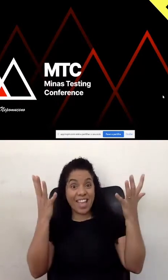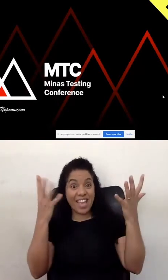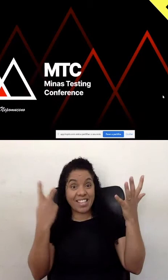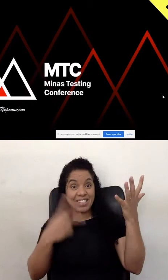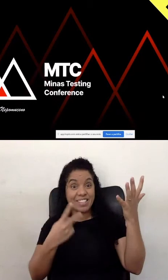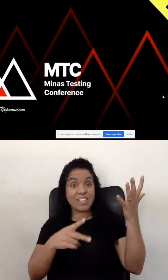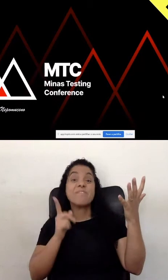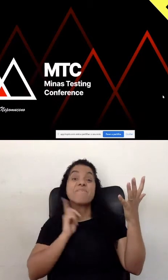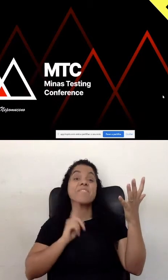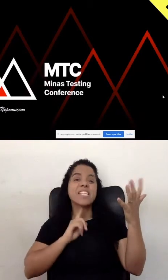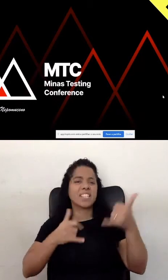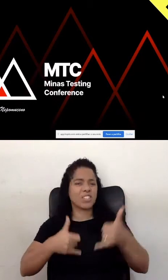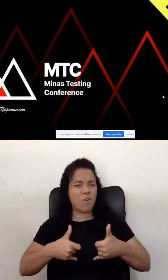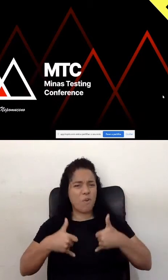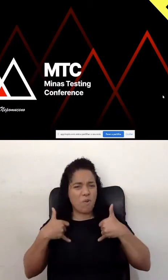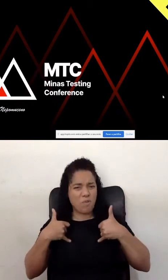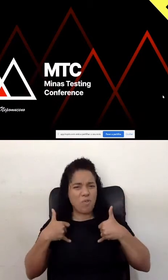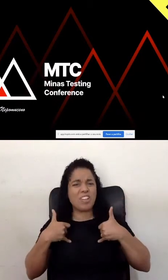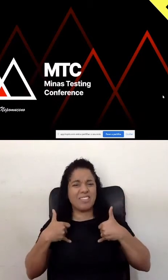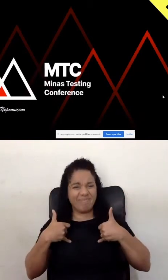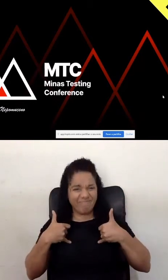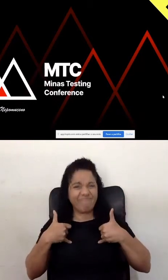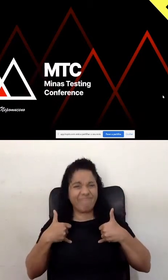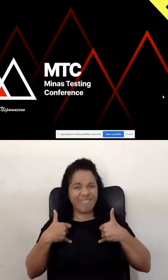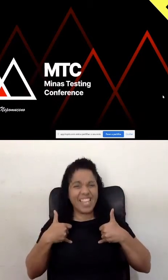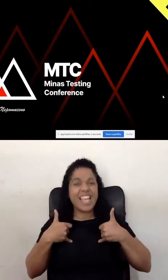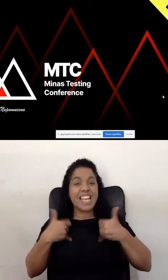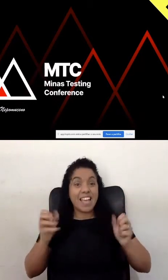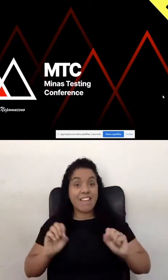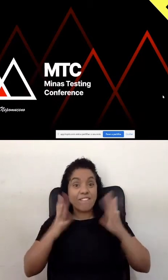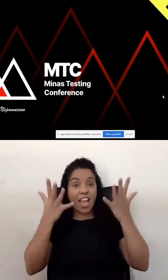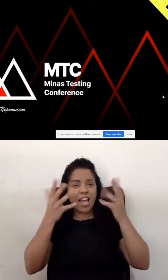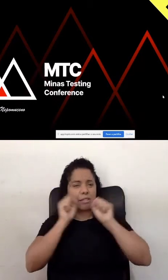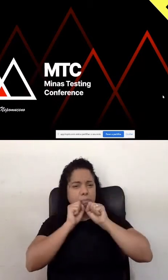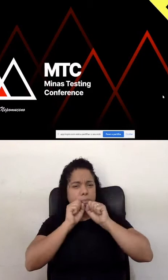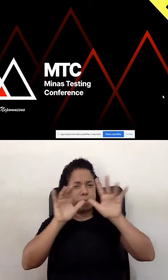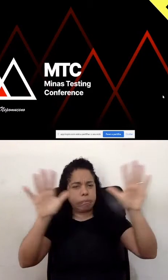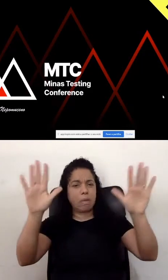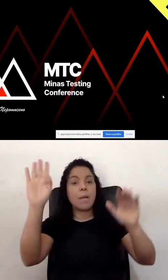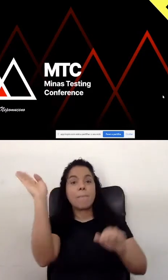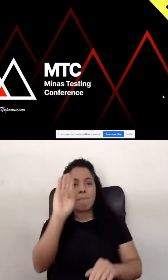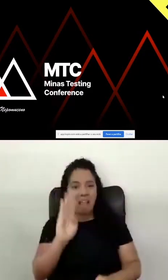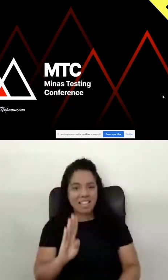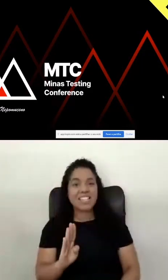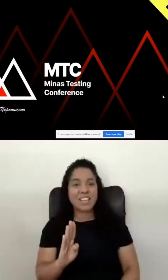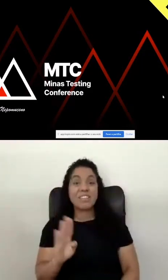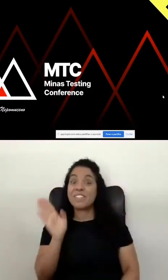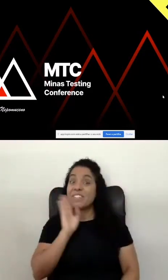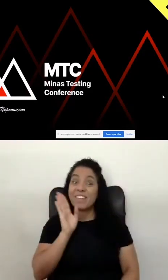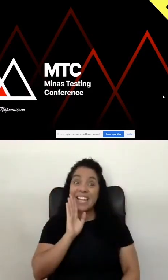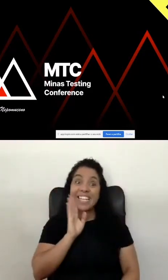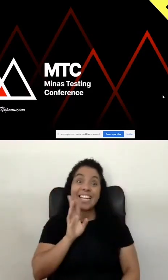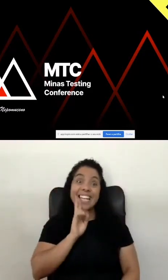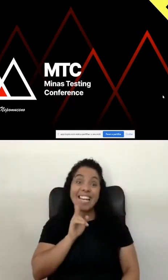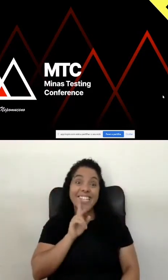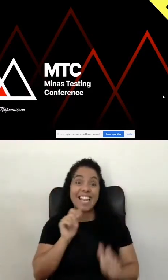Minas, né? Muito orgulho, e um evento do Brasil. Muito bacana de ter aí a Raquel nos